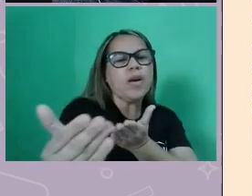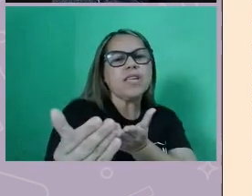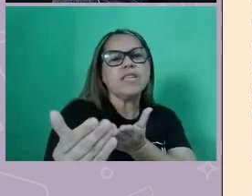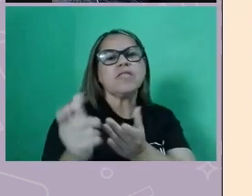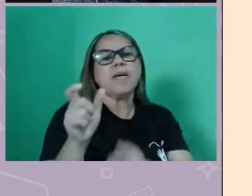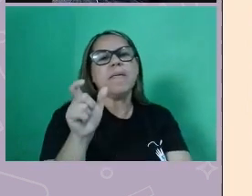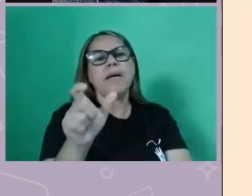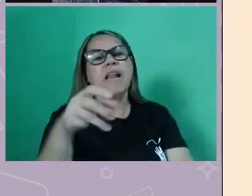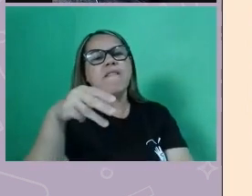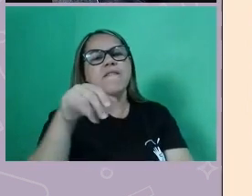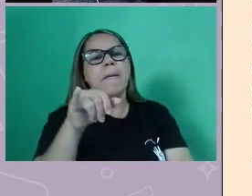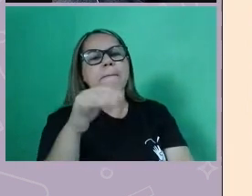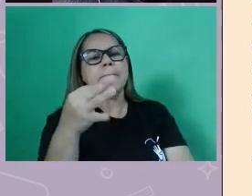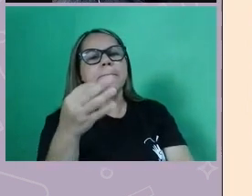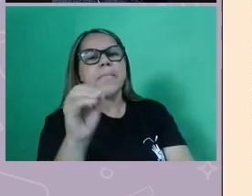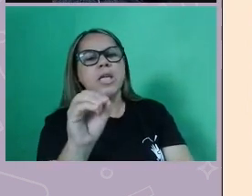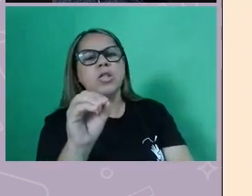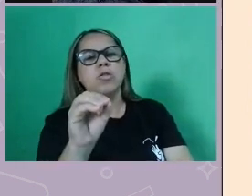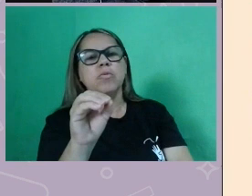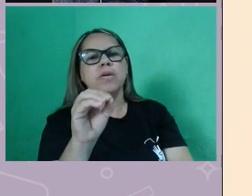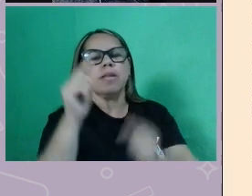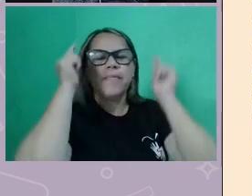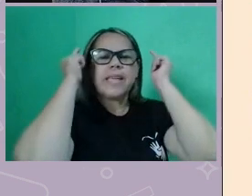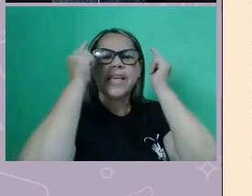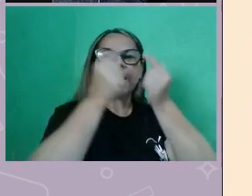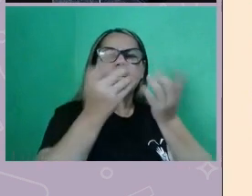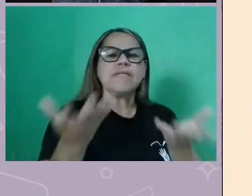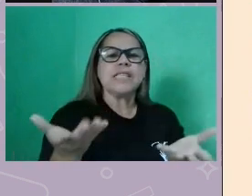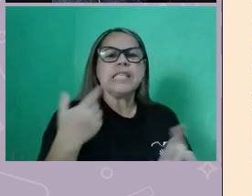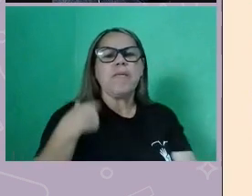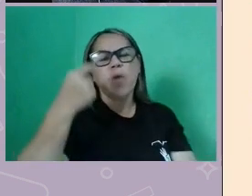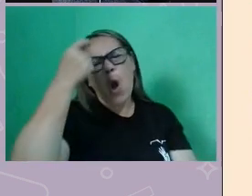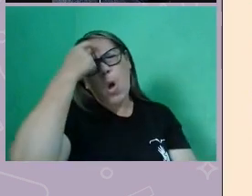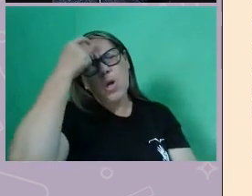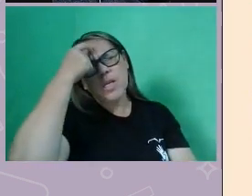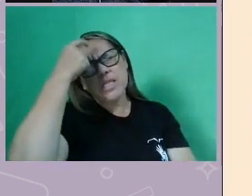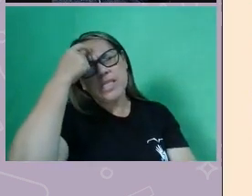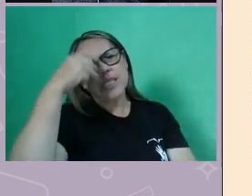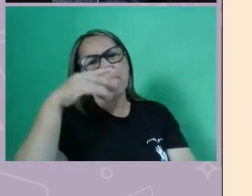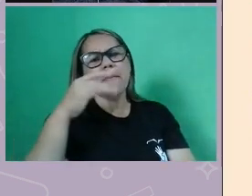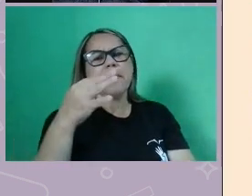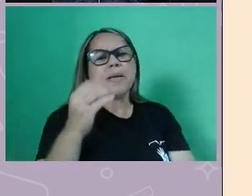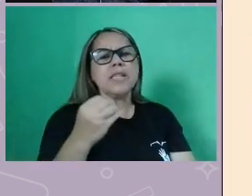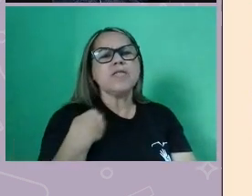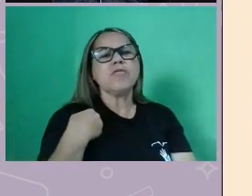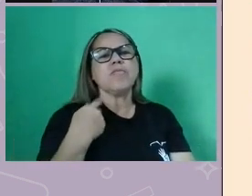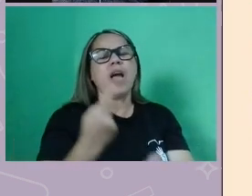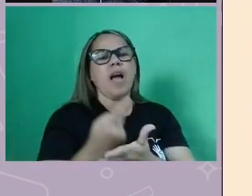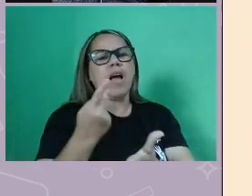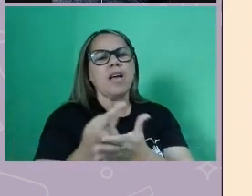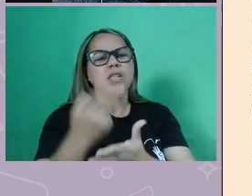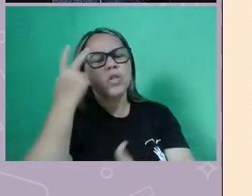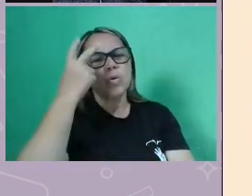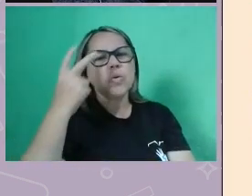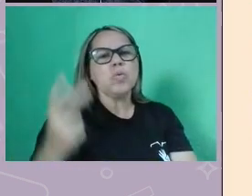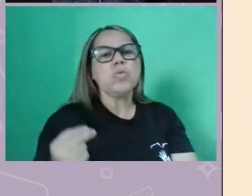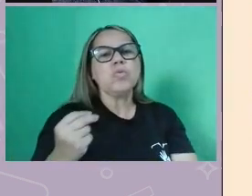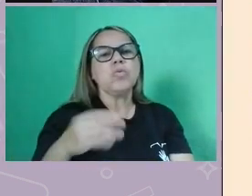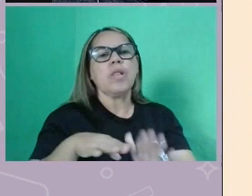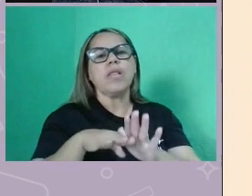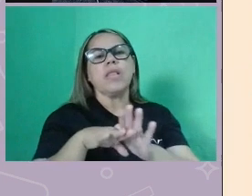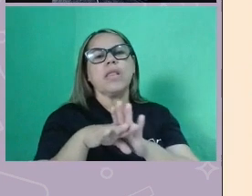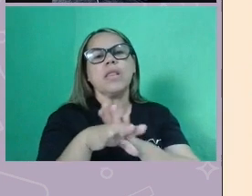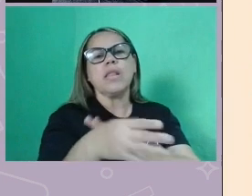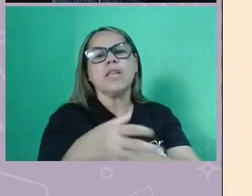é uma palavra grega a consciência mítica é predominante em culturas de tradição oral que